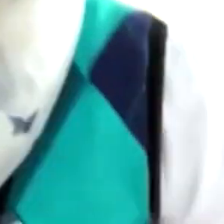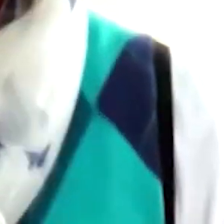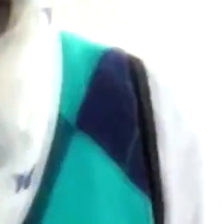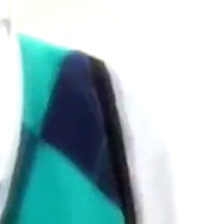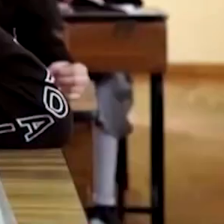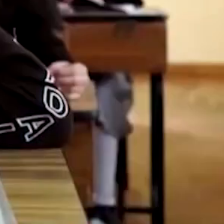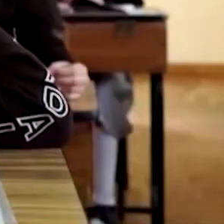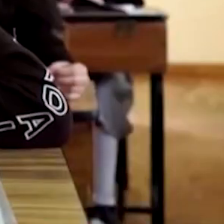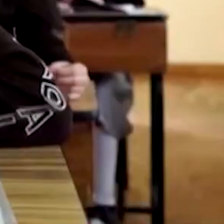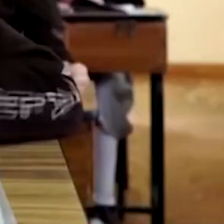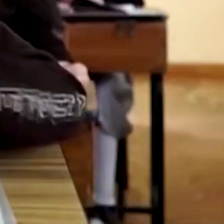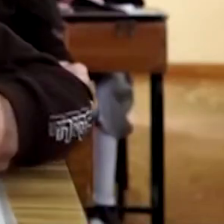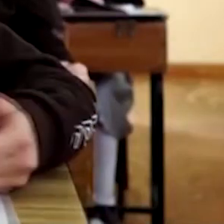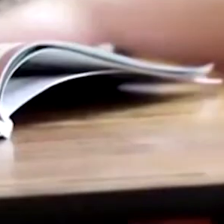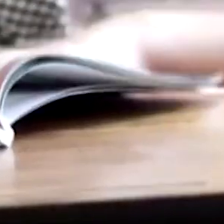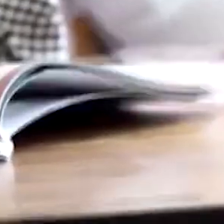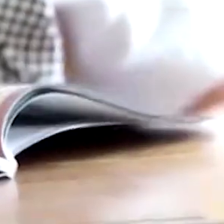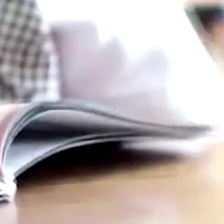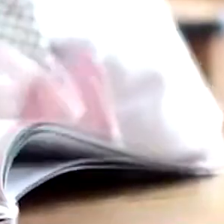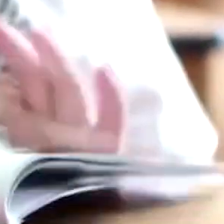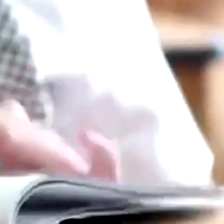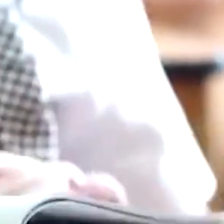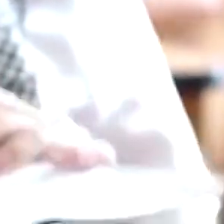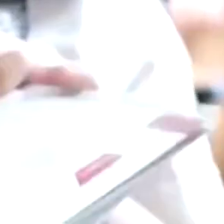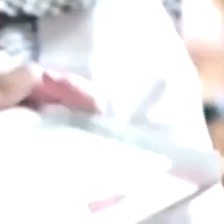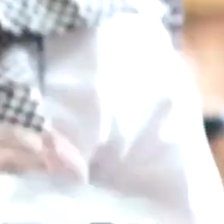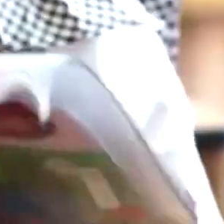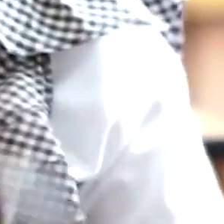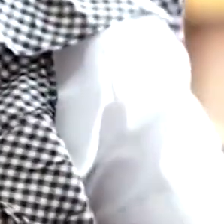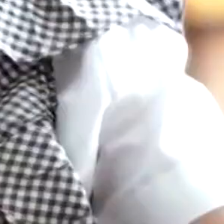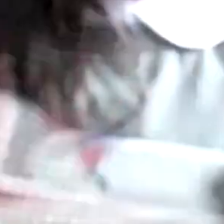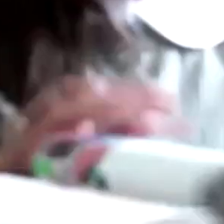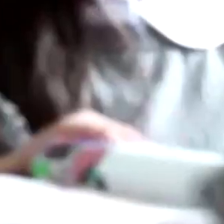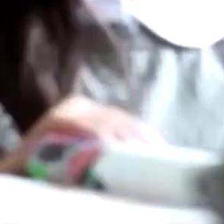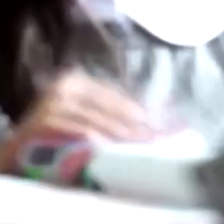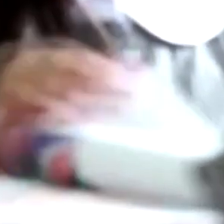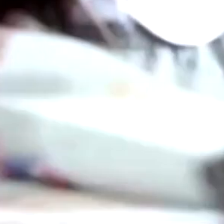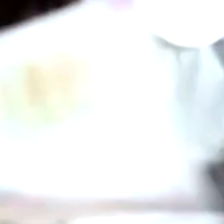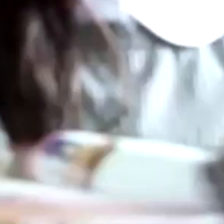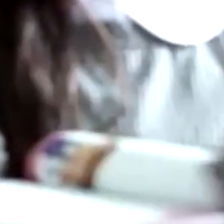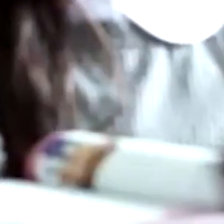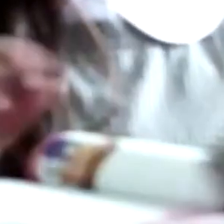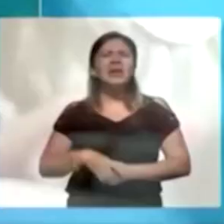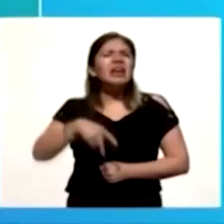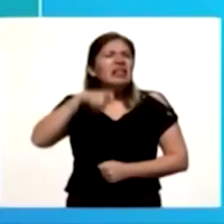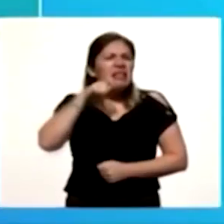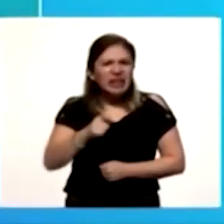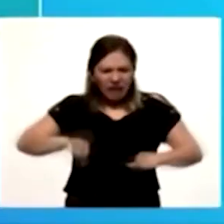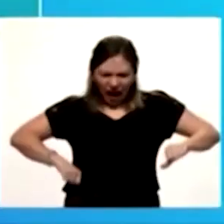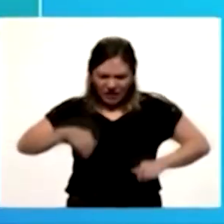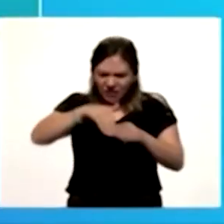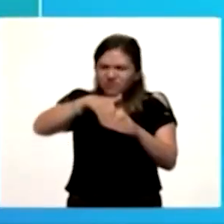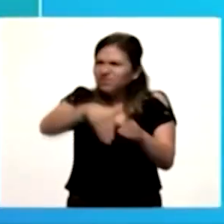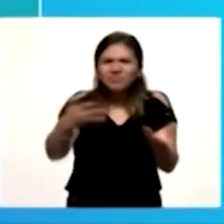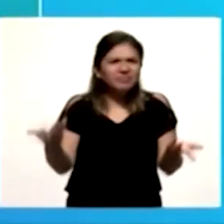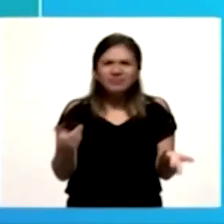rural susar acesso ba televisão ka internete. Ato soluciona problema, né? Ministro Educação hateten. Aluno ia área rural